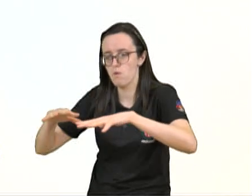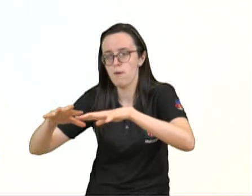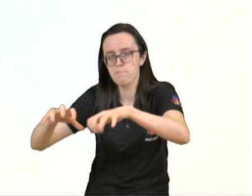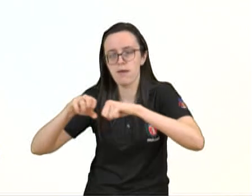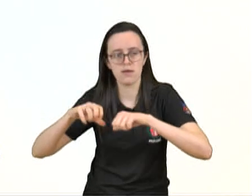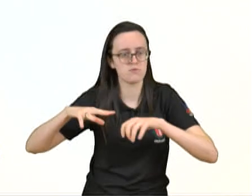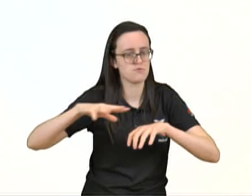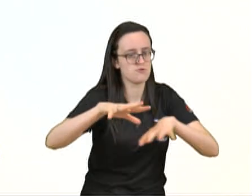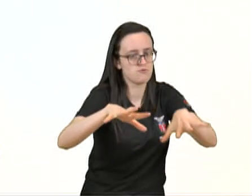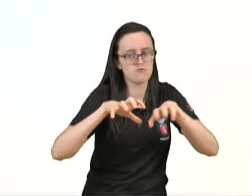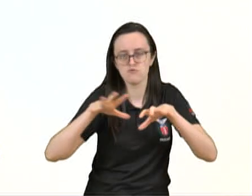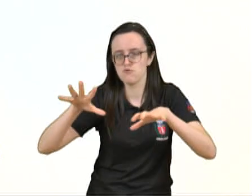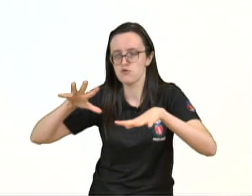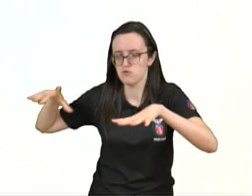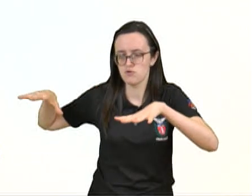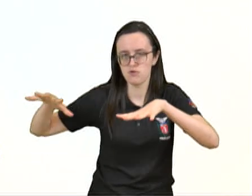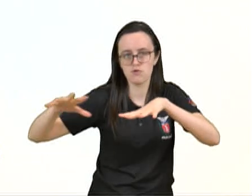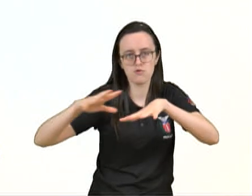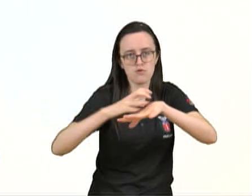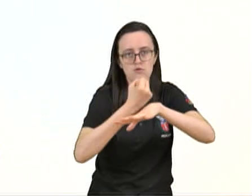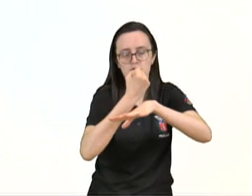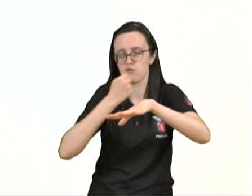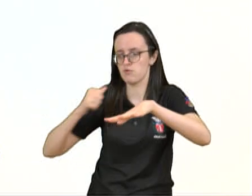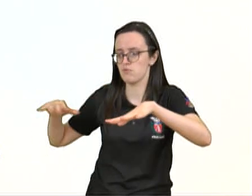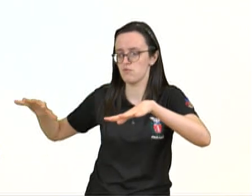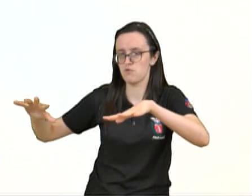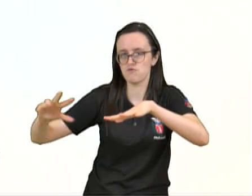de outros seres. Por isso eles são chamados de